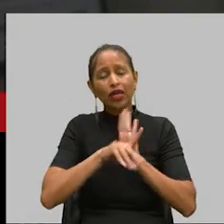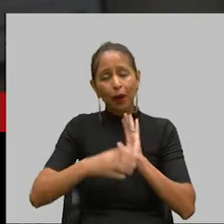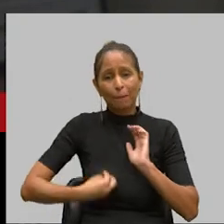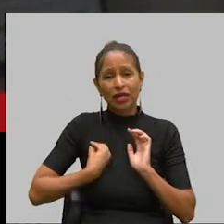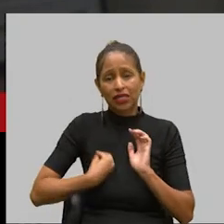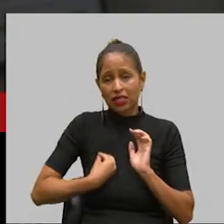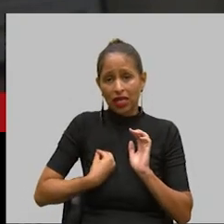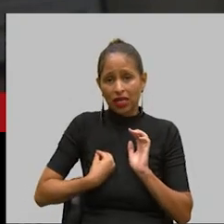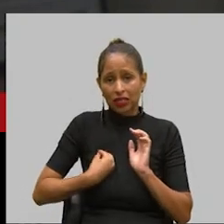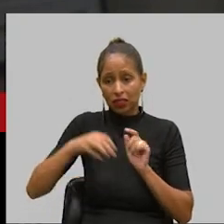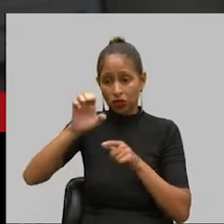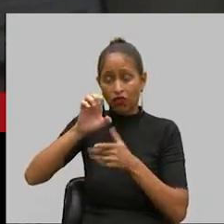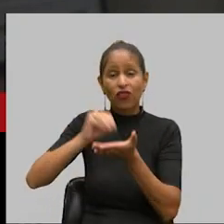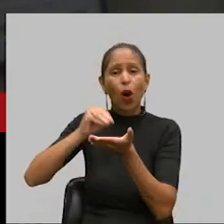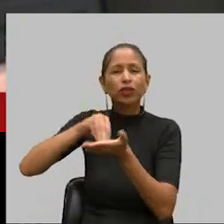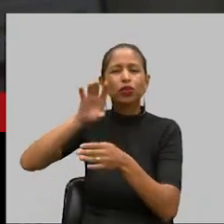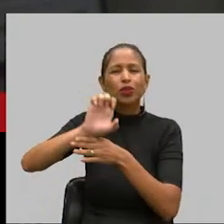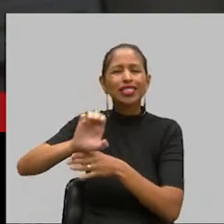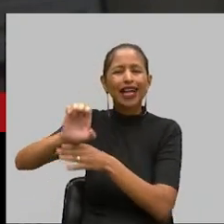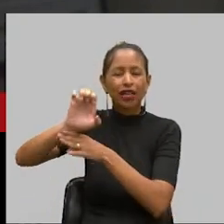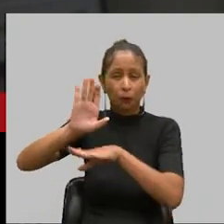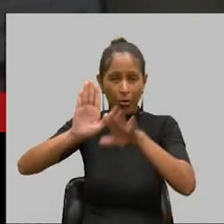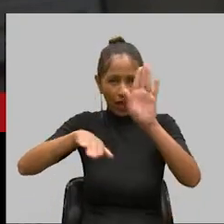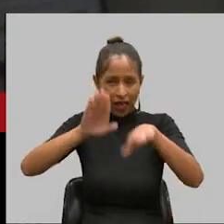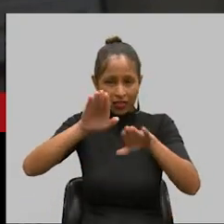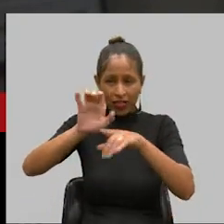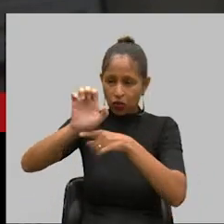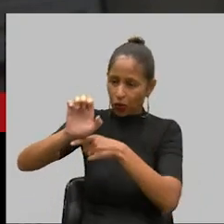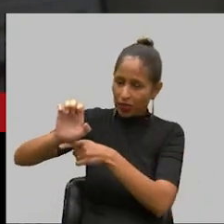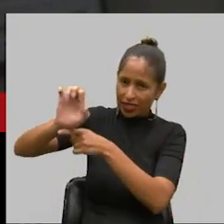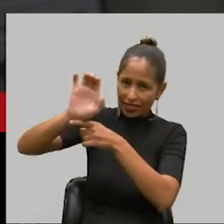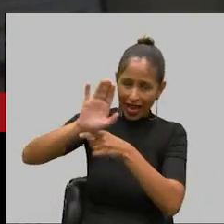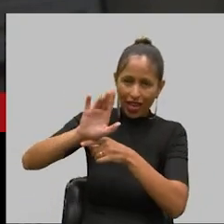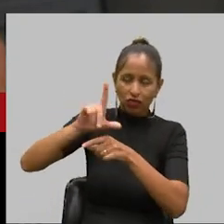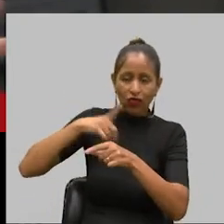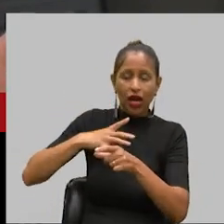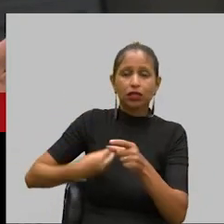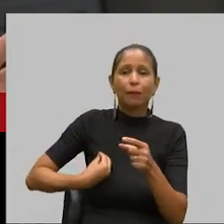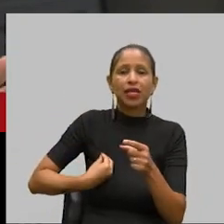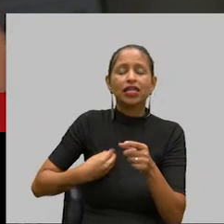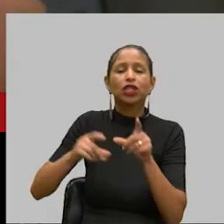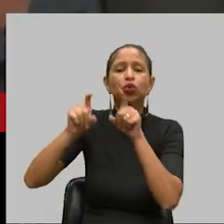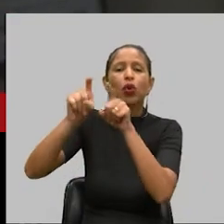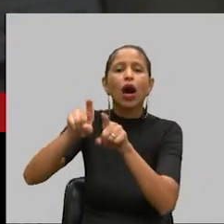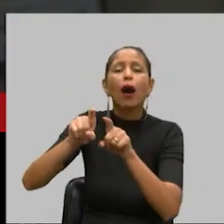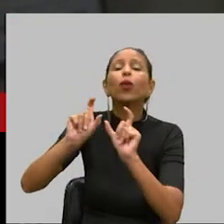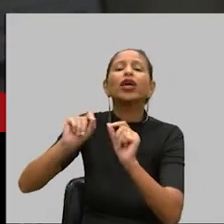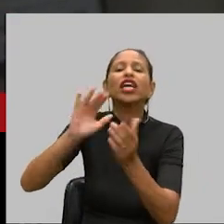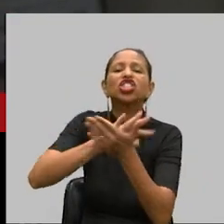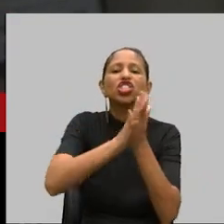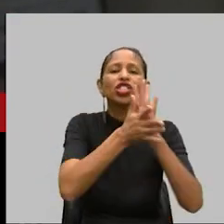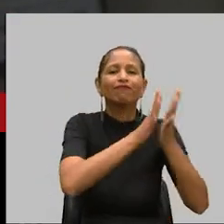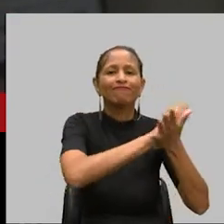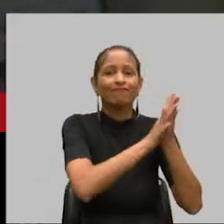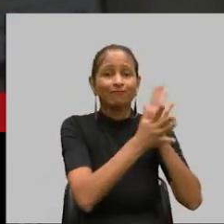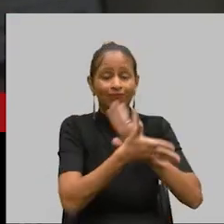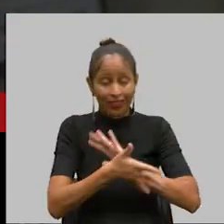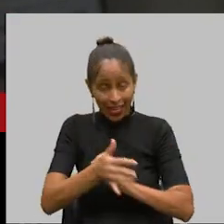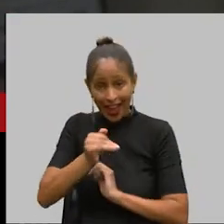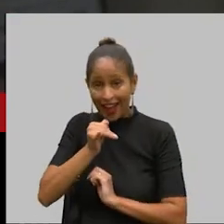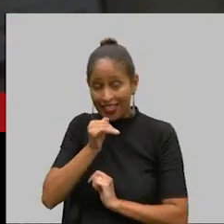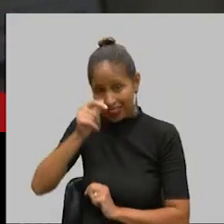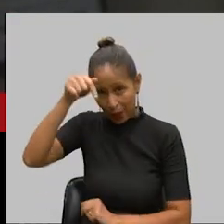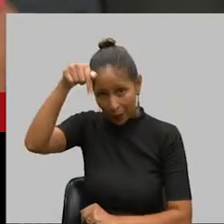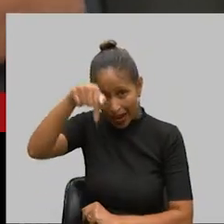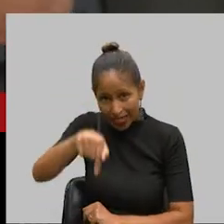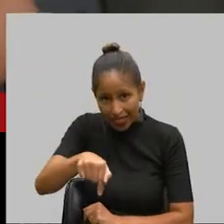nefasta do estado porque muitas vezes o estado quando se faz presente no campo é destruindo e o exemplo disso eu queria trazer